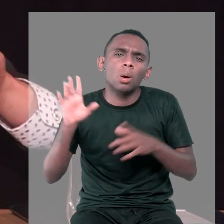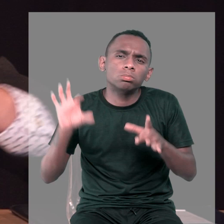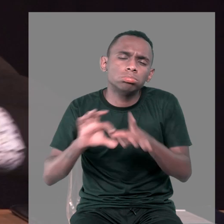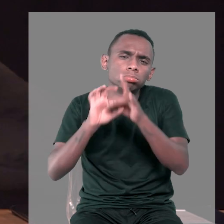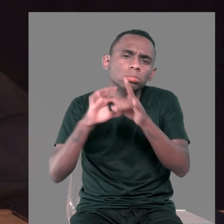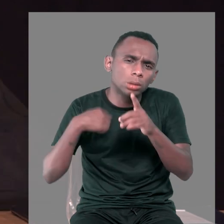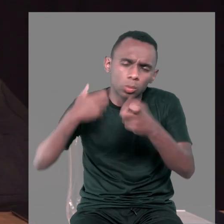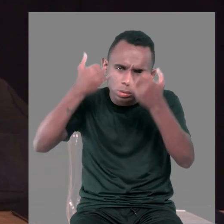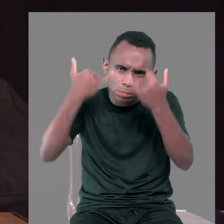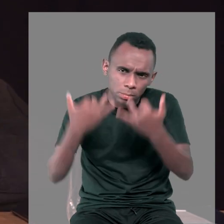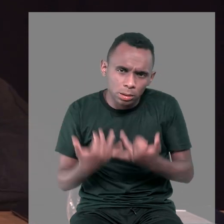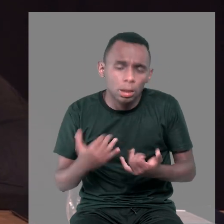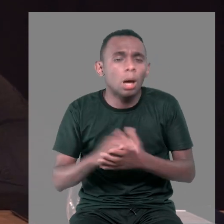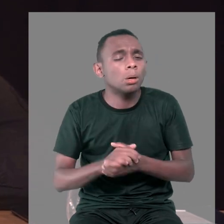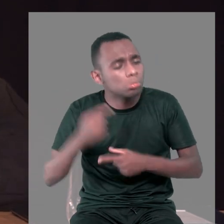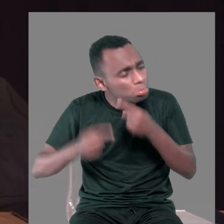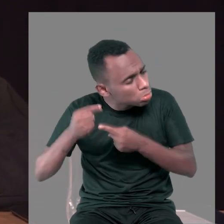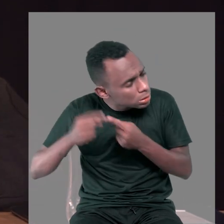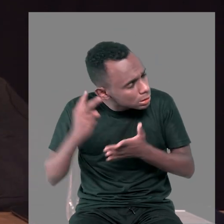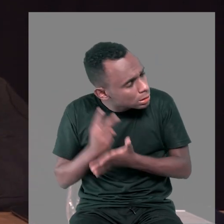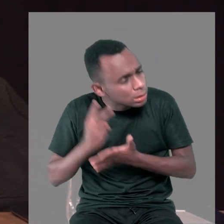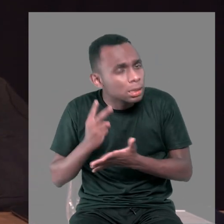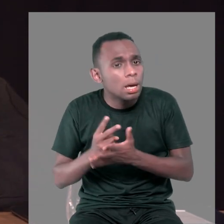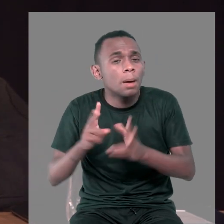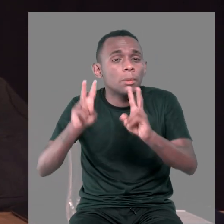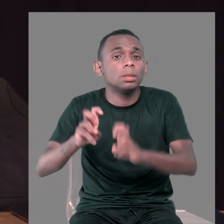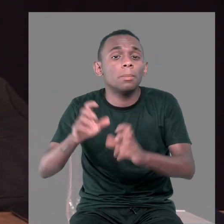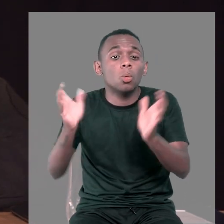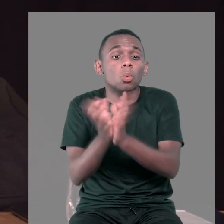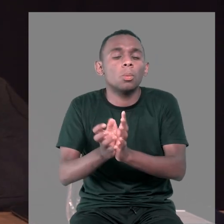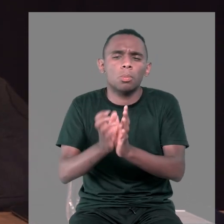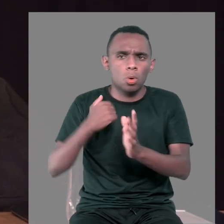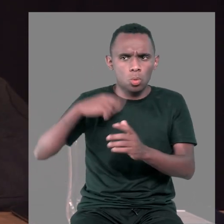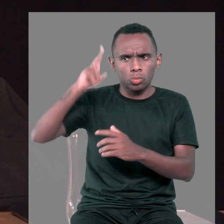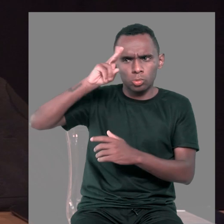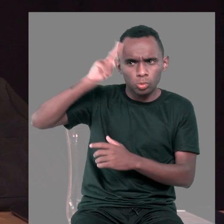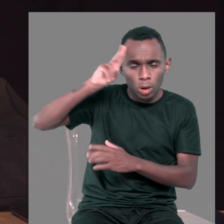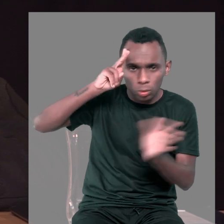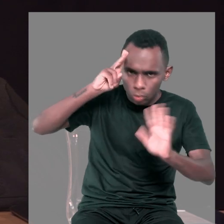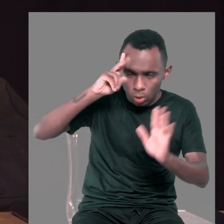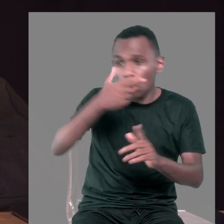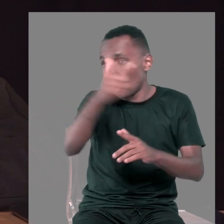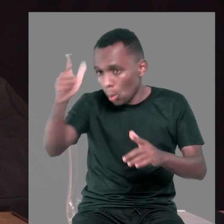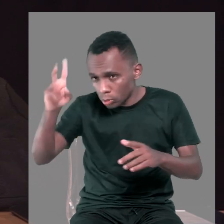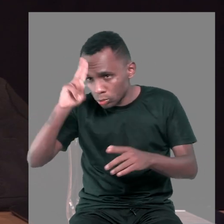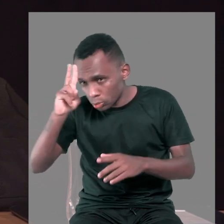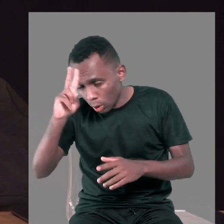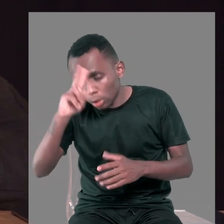também que começa a ganhar mais intensidade nos anos 70 entre os historiadores, que é